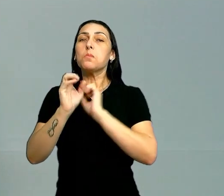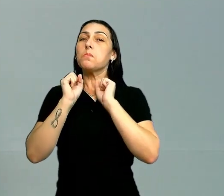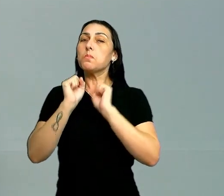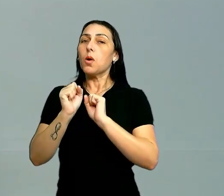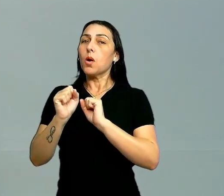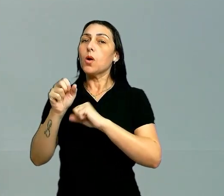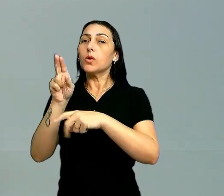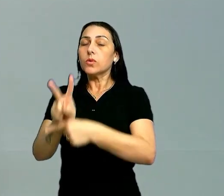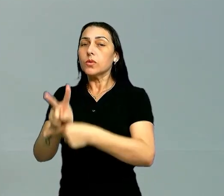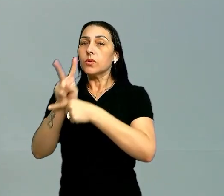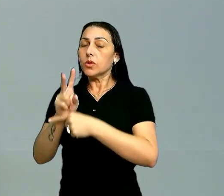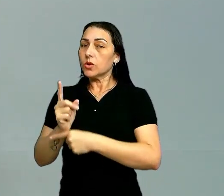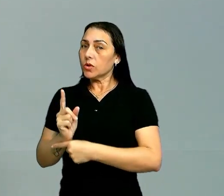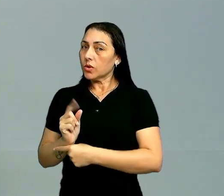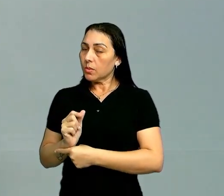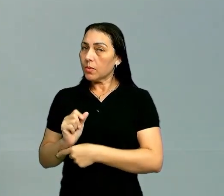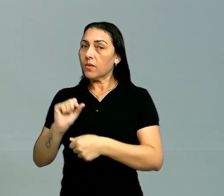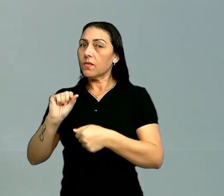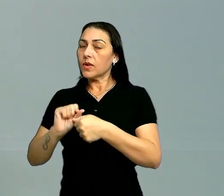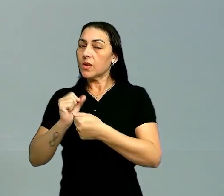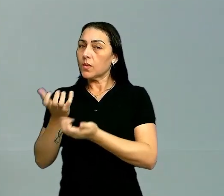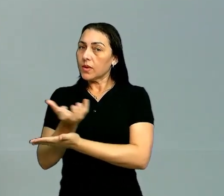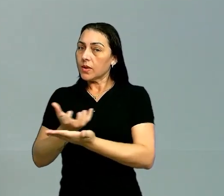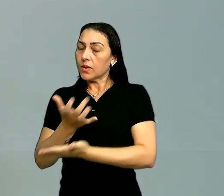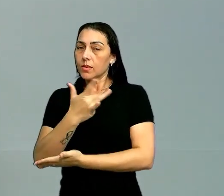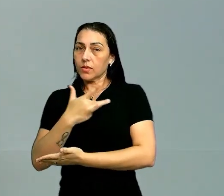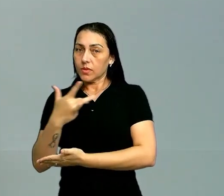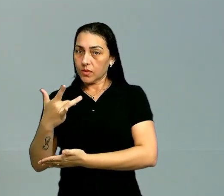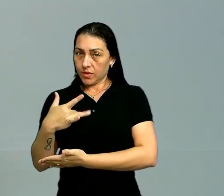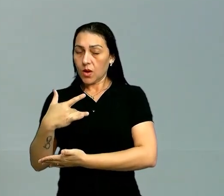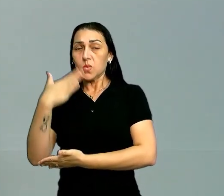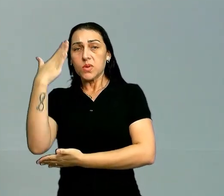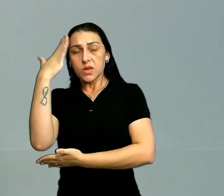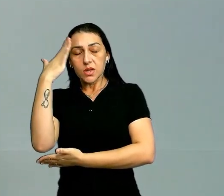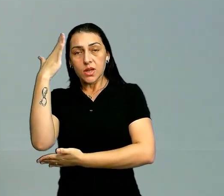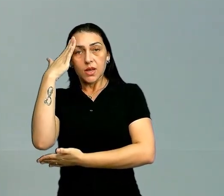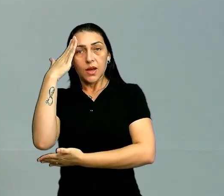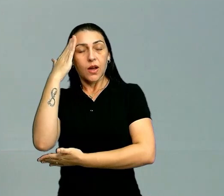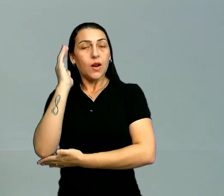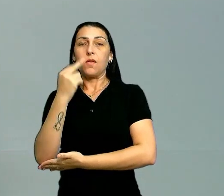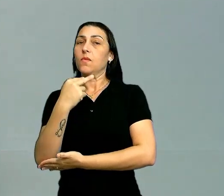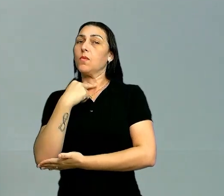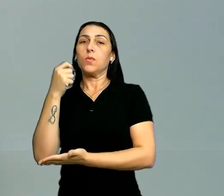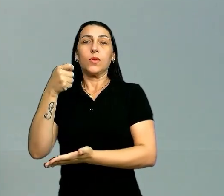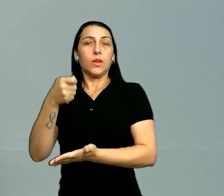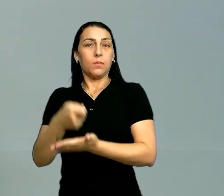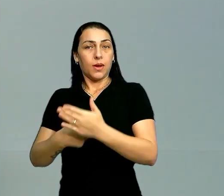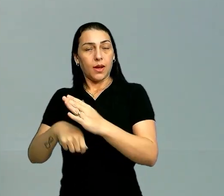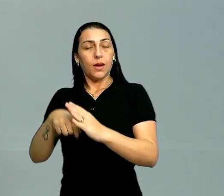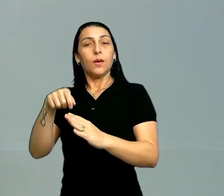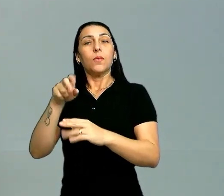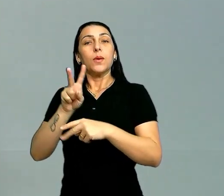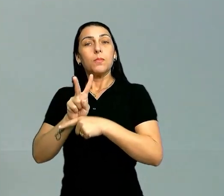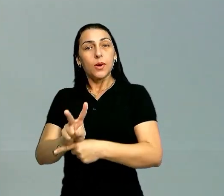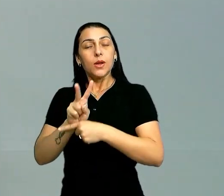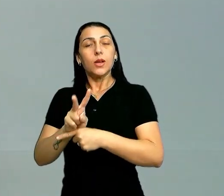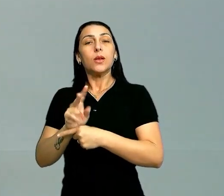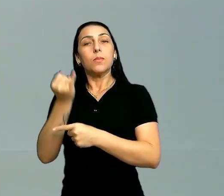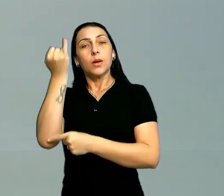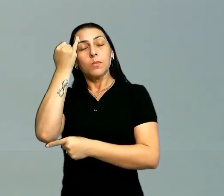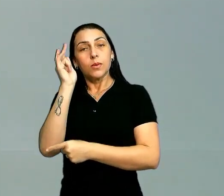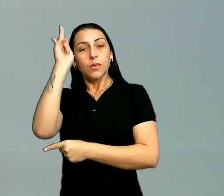dinheiro emprestado, mesmo que seja para fazer um tratamento de saúde, quando eu sei que eu não vou poder pagar aquele empréstimo? Para Immanuel